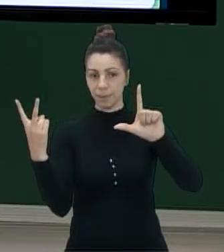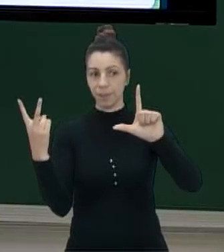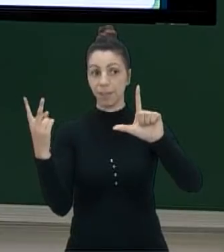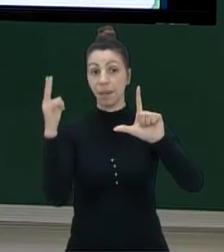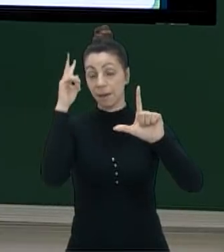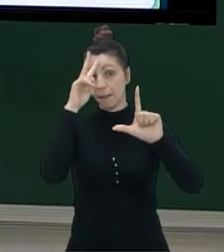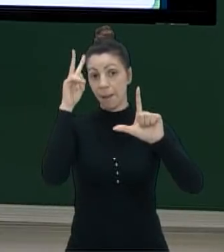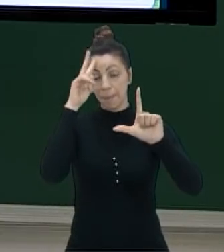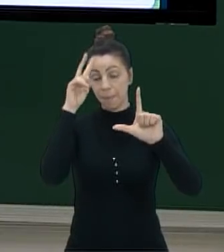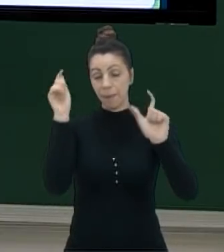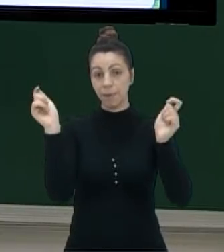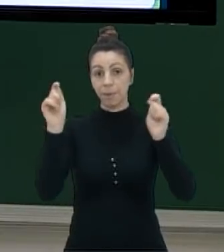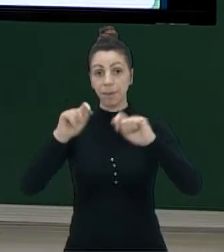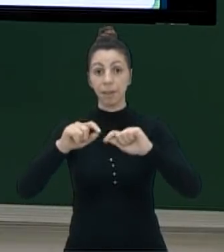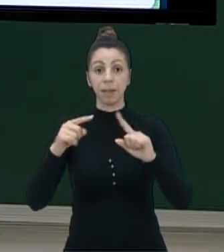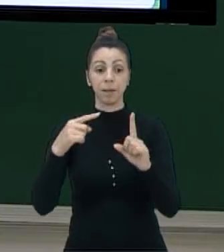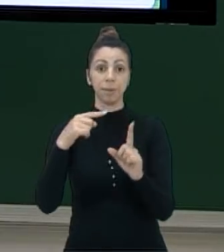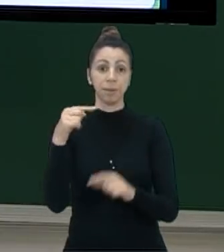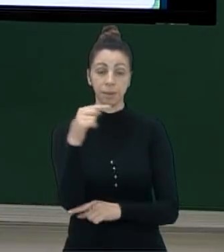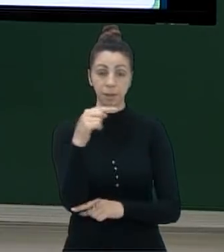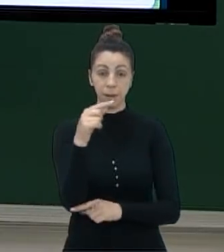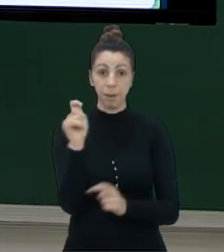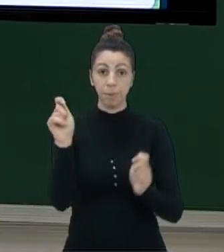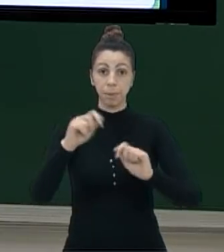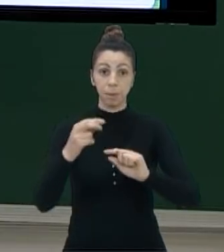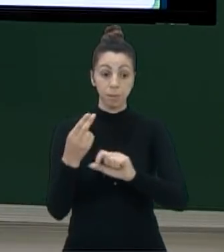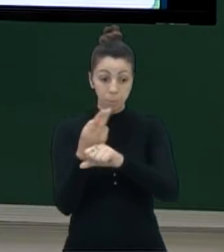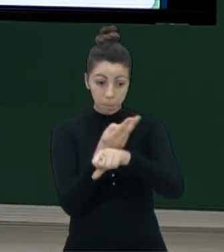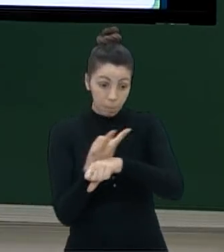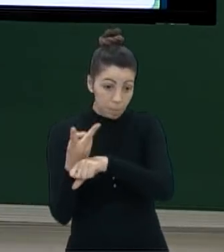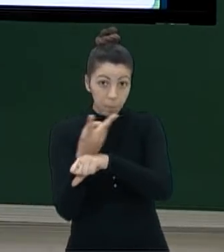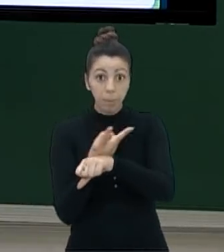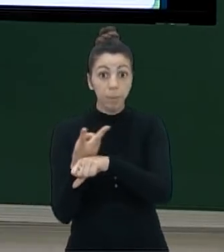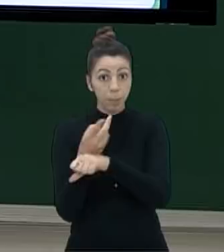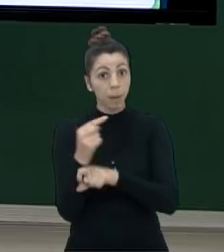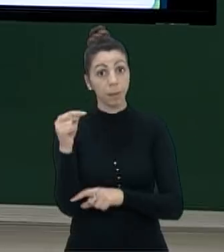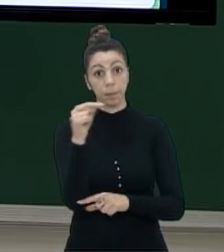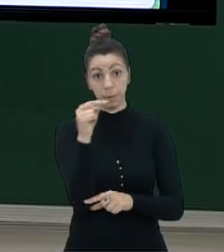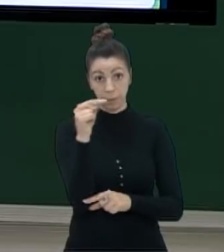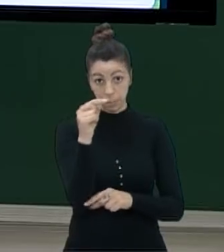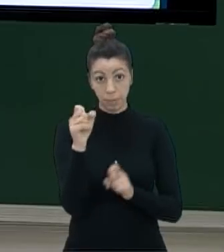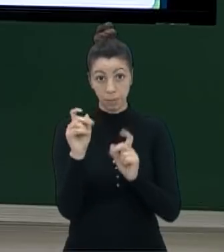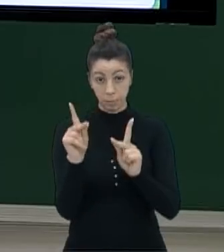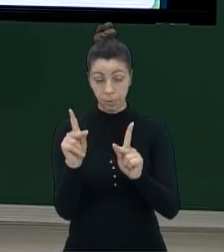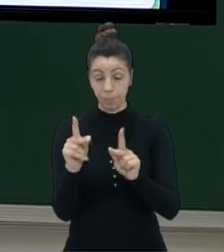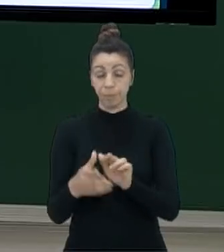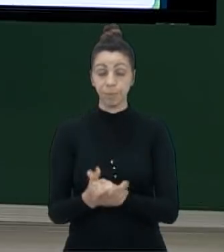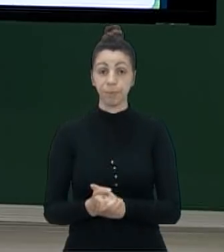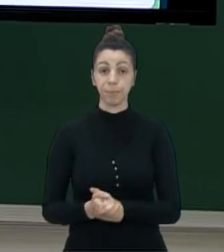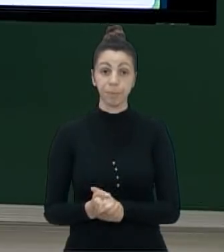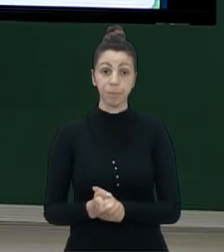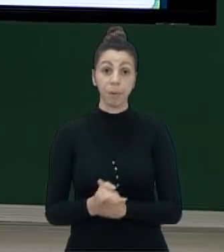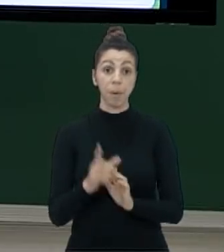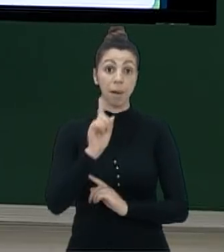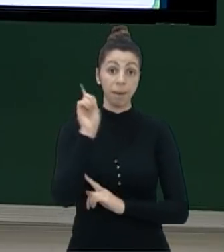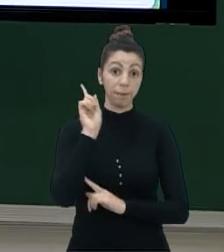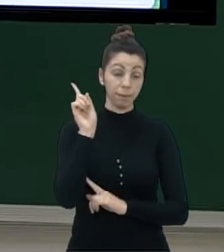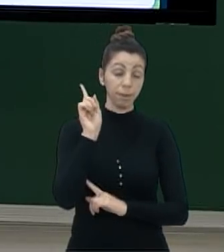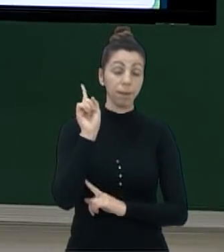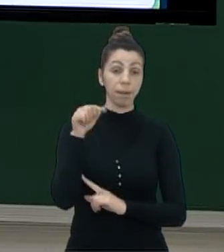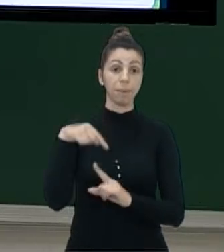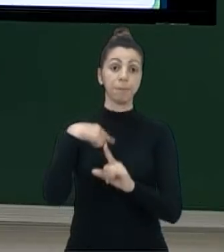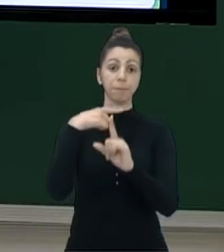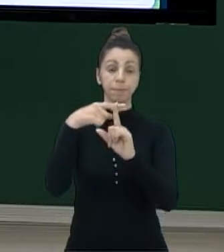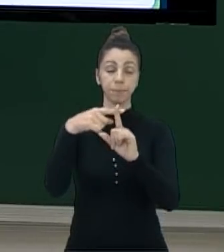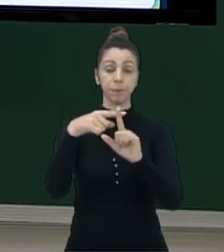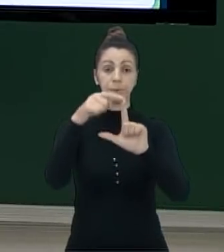Lembrando, se tiver sinal negativo, tem que procurar o sinal negativo lá no plano cartesiano também. Então, aqui é positivo.